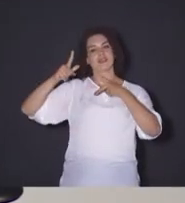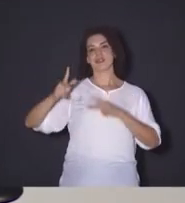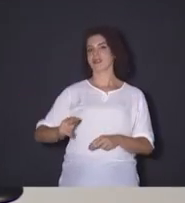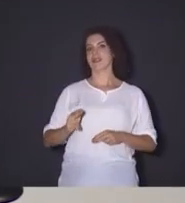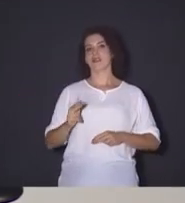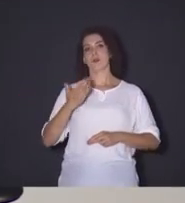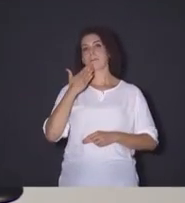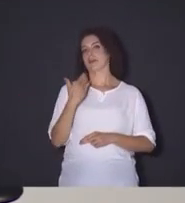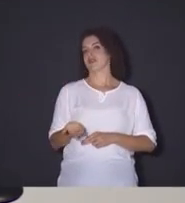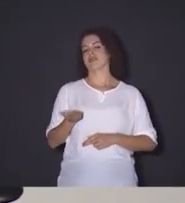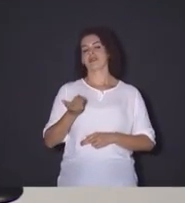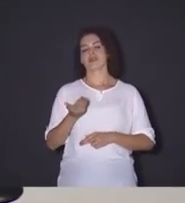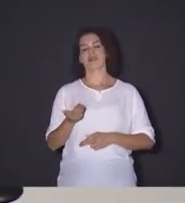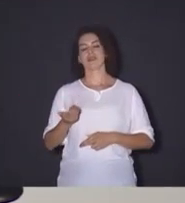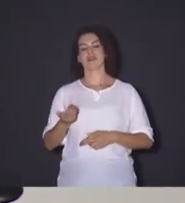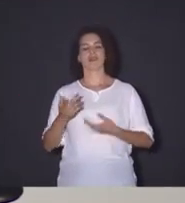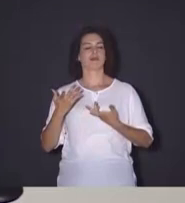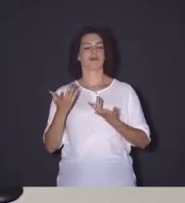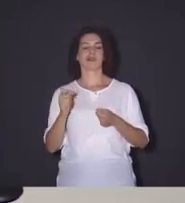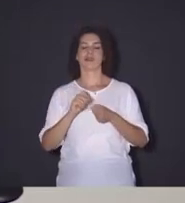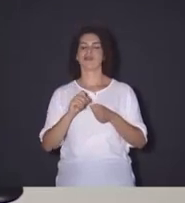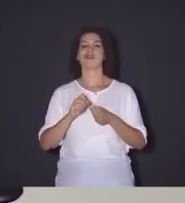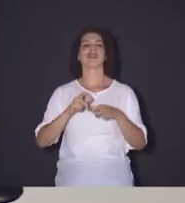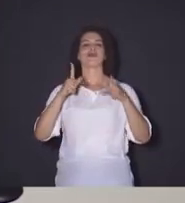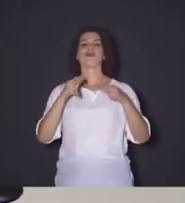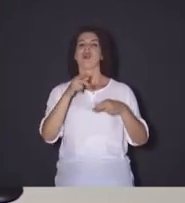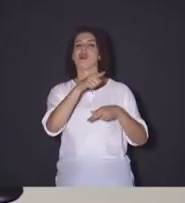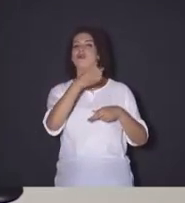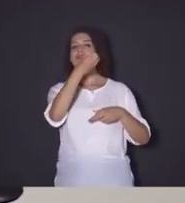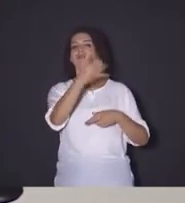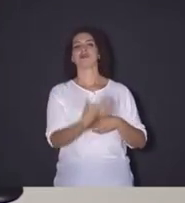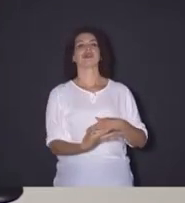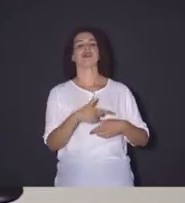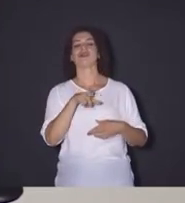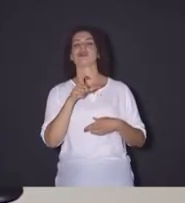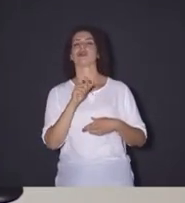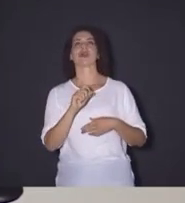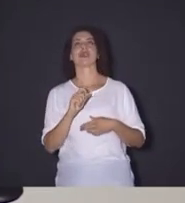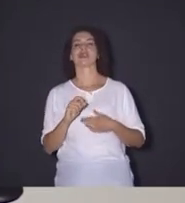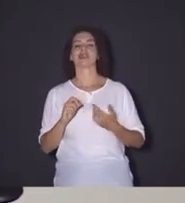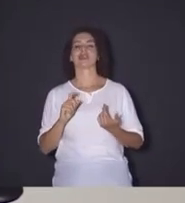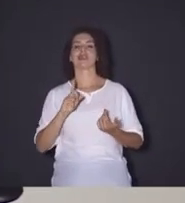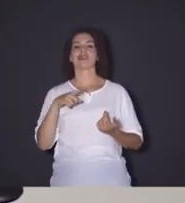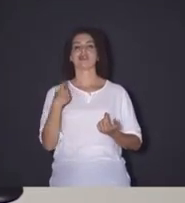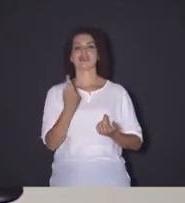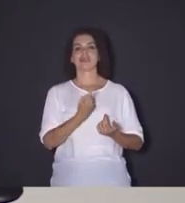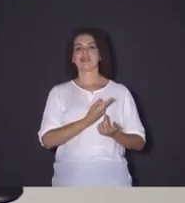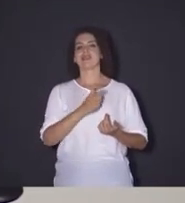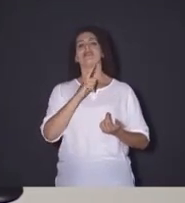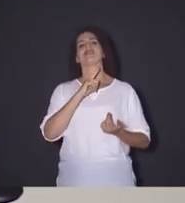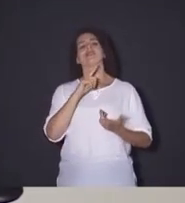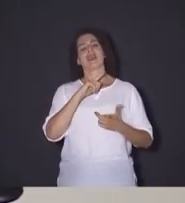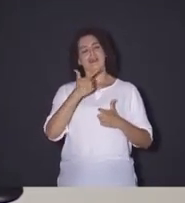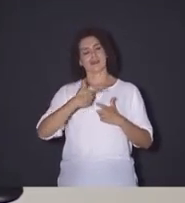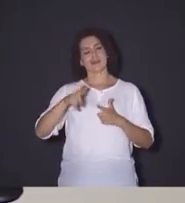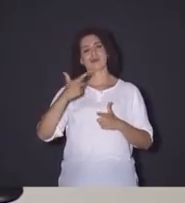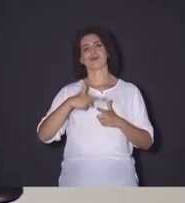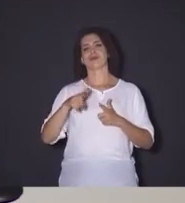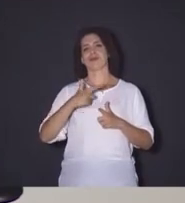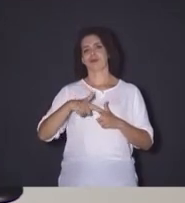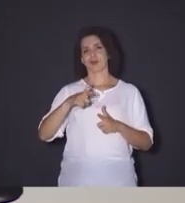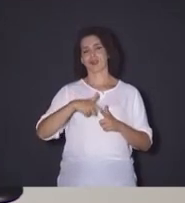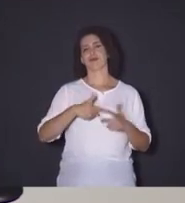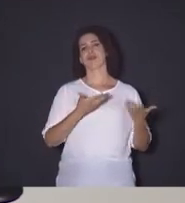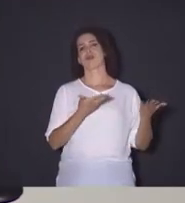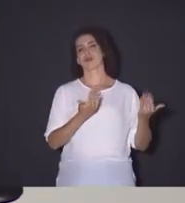para que as coisas aconteçam desse jeito com esse formato onde verdadeiramente nós temos vários problemas com os nossos jovens